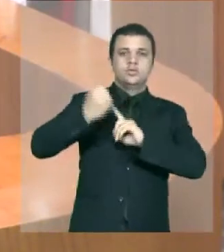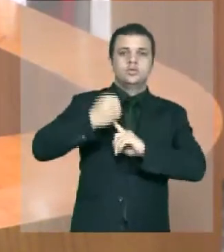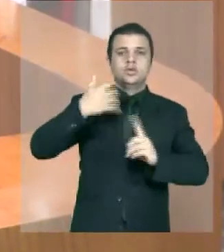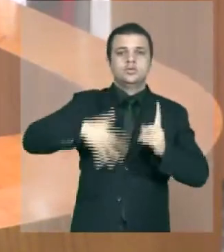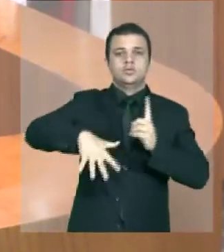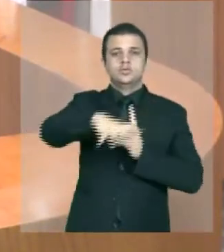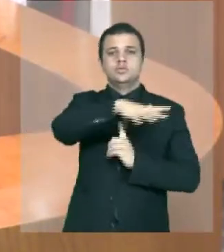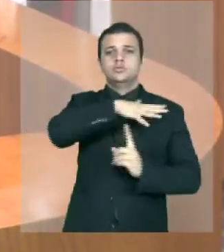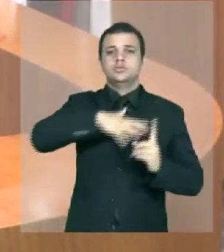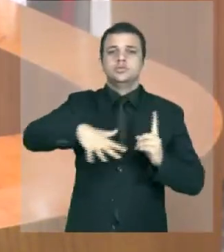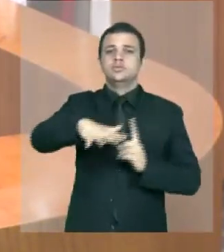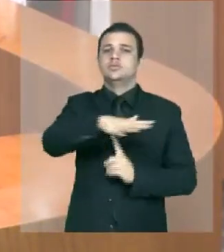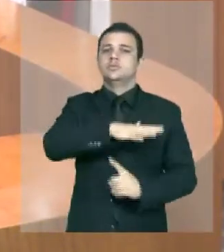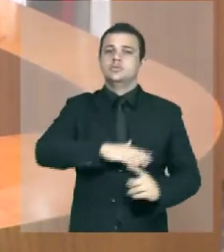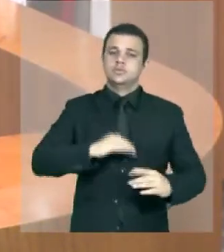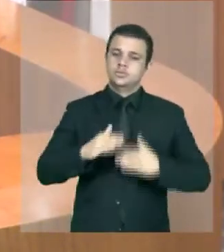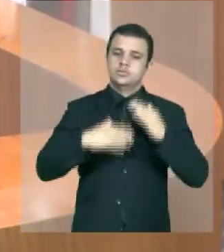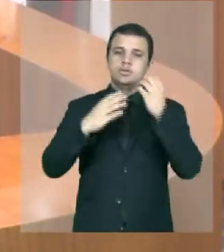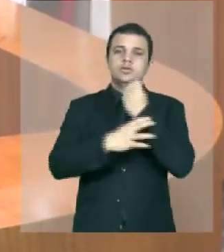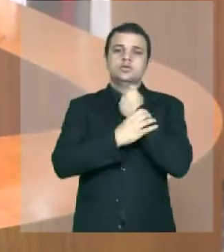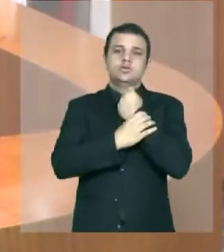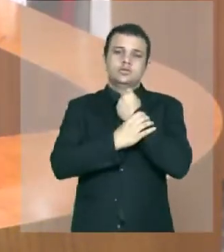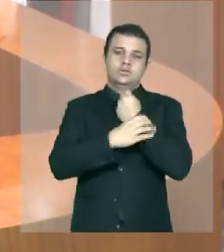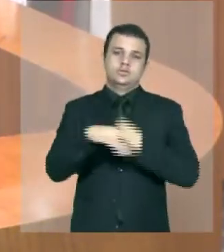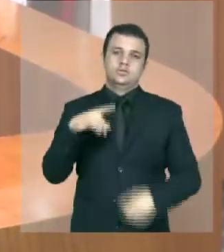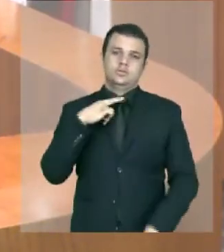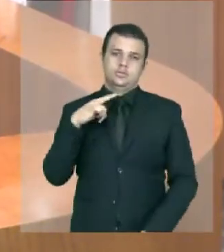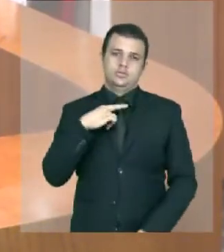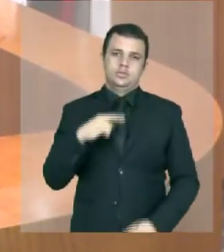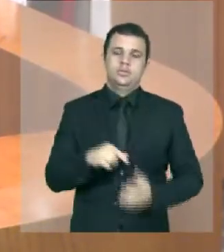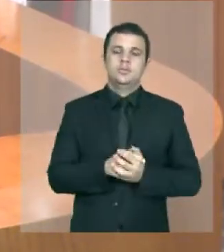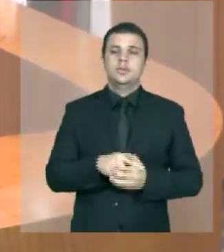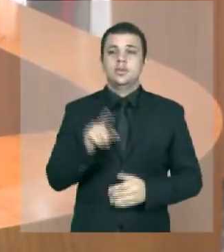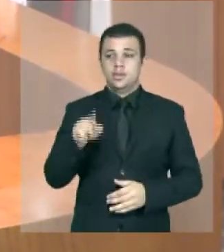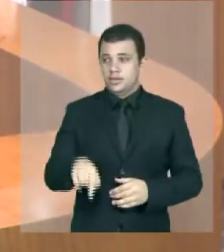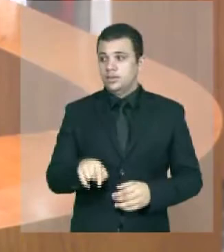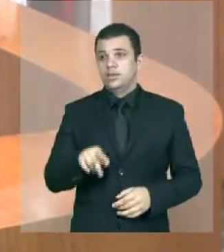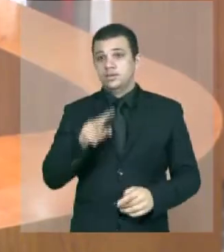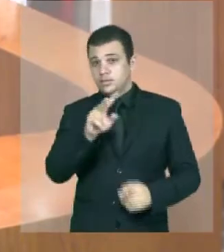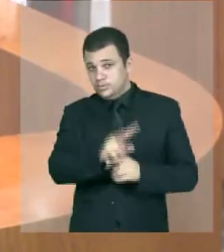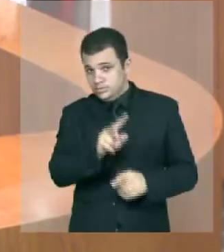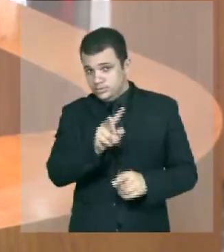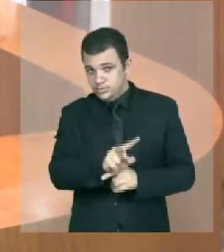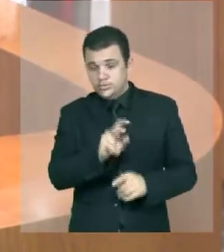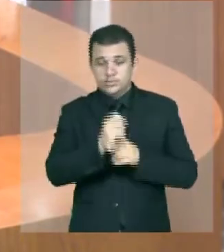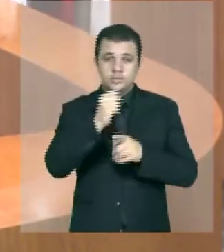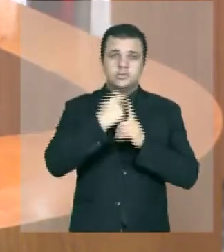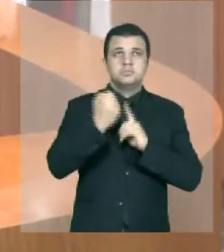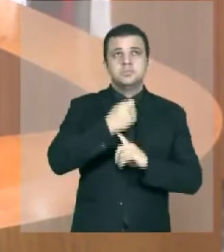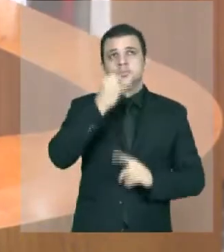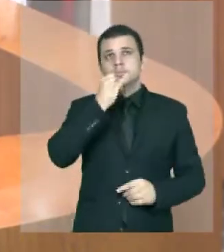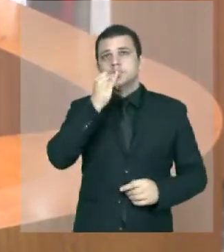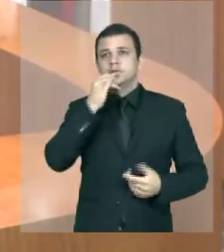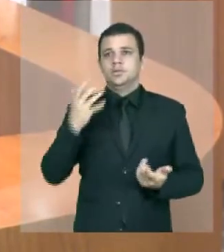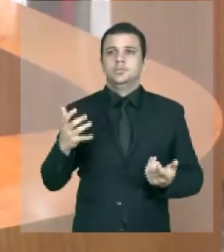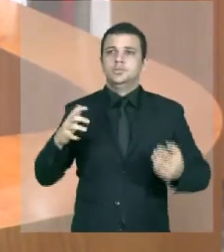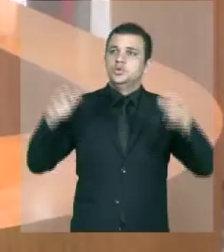socioambiental mais sustentável. É a defesa da sociedade através, por exemplo, da captação da água da chuva, é